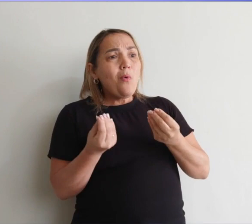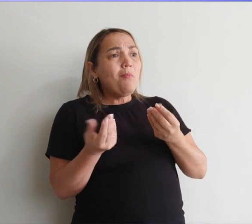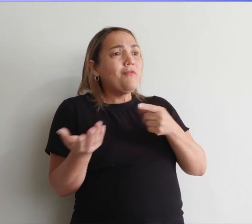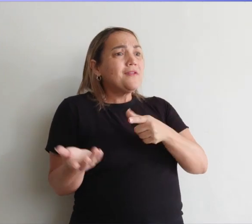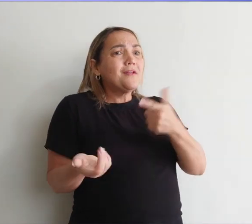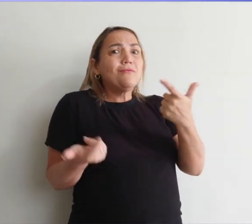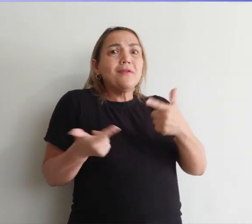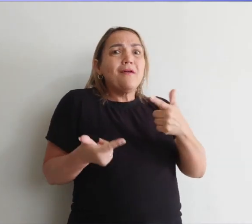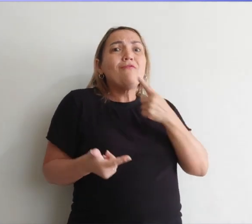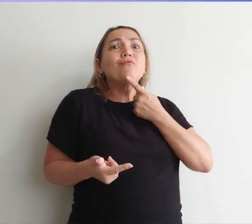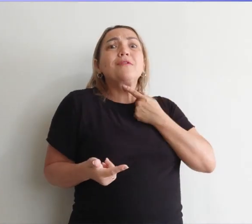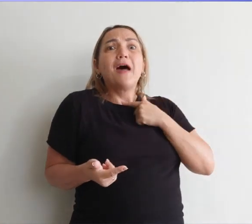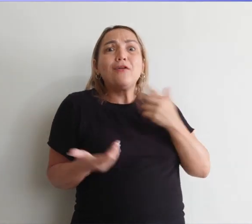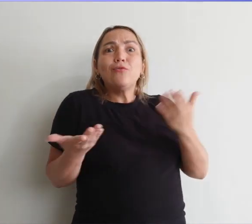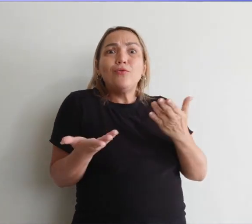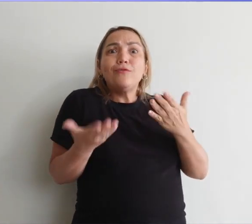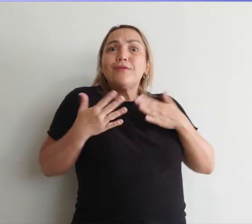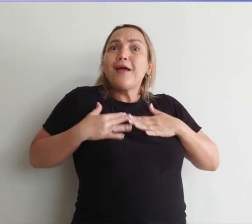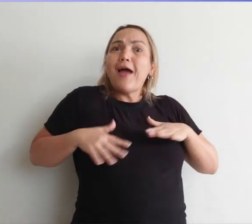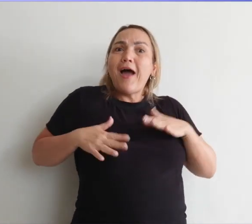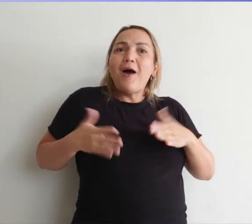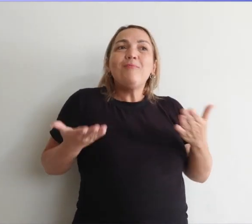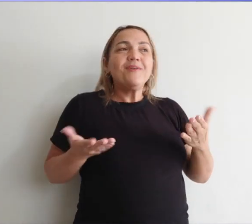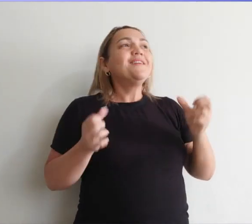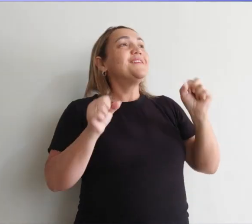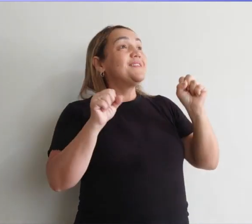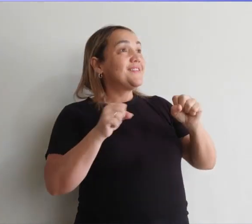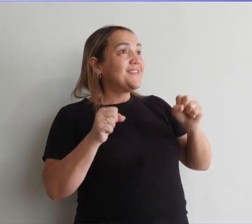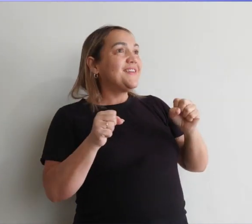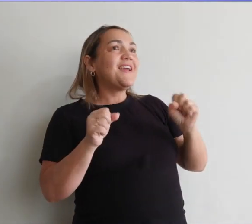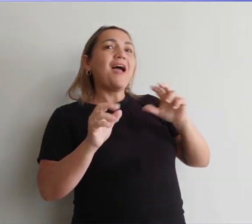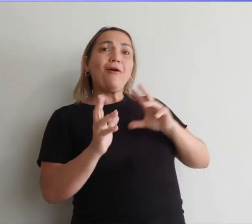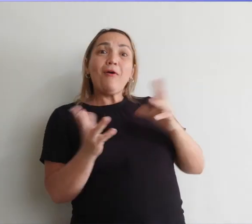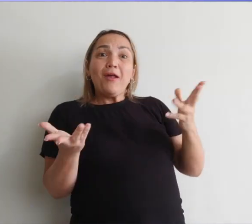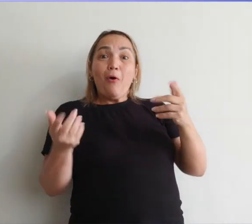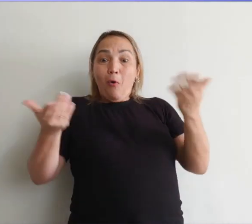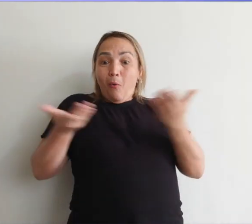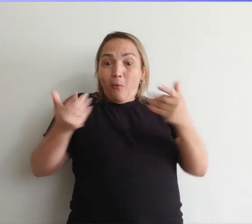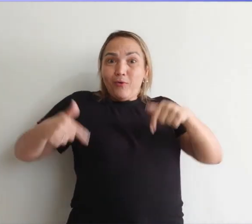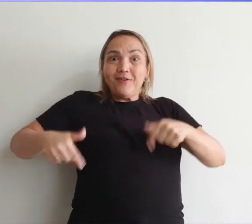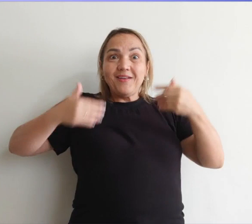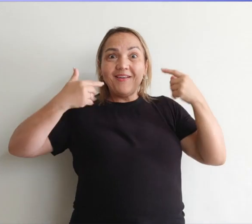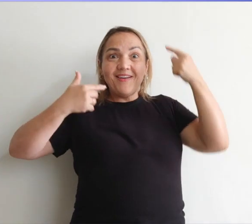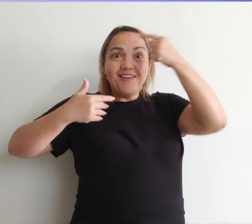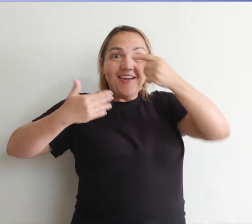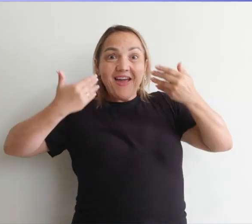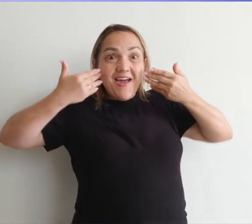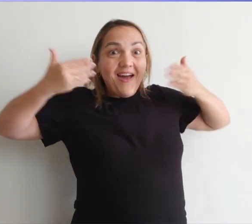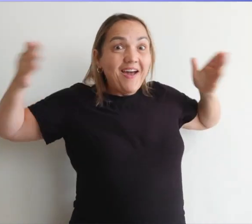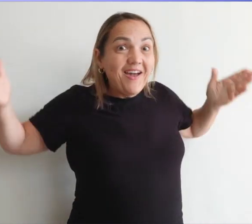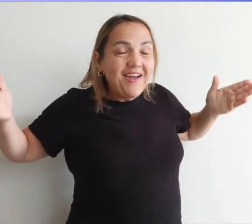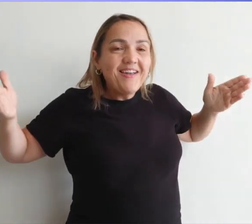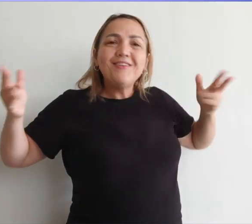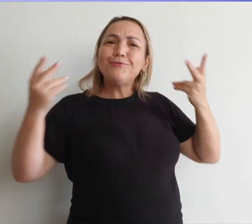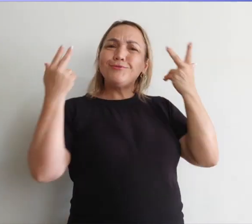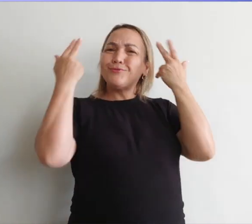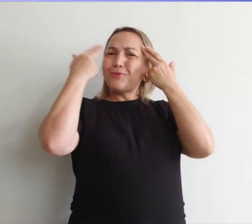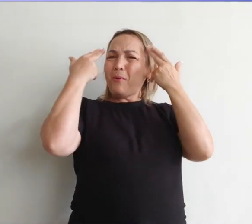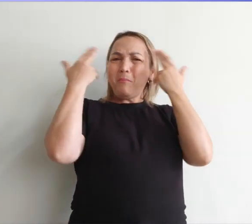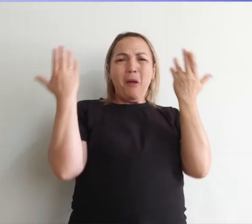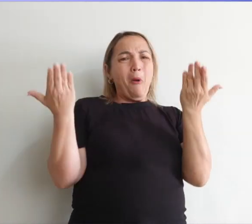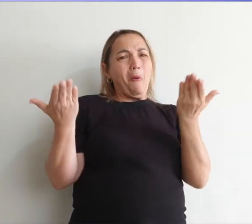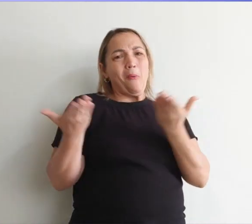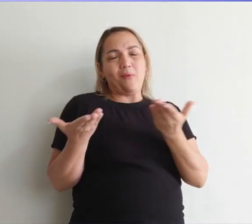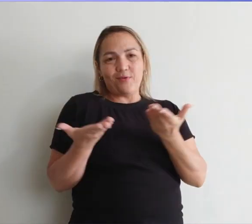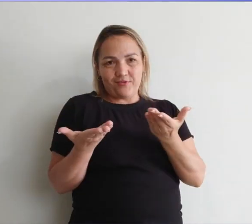vontade, né? Tão tranquilo. Agora tem esse mundo aqui, a gente tem que apresentar, mostrar as caras, né? E é uma coisa normal hoje em